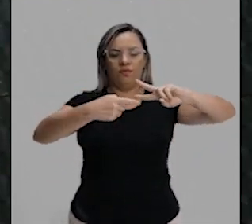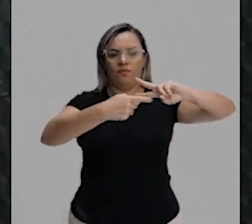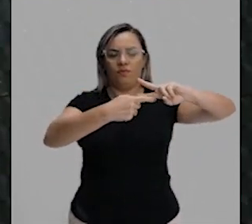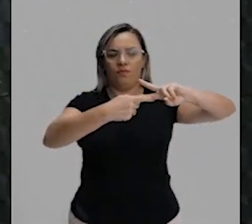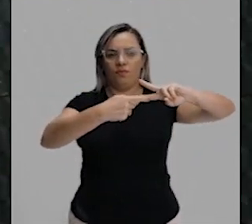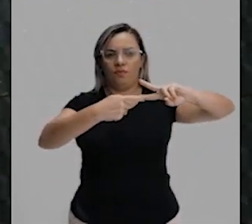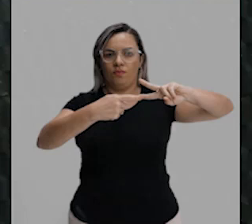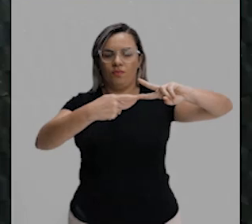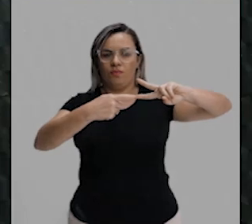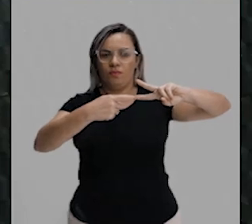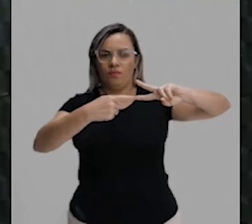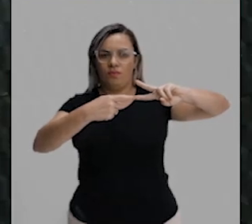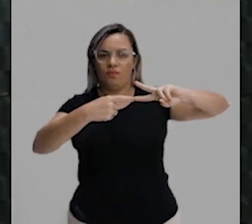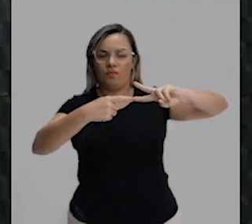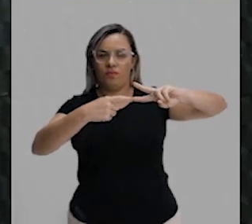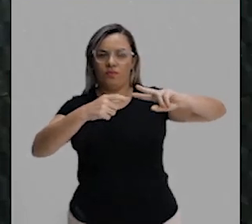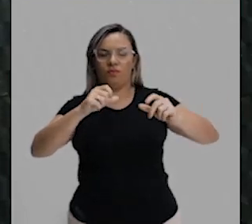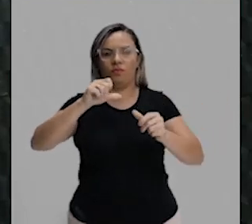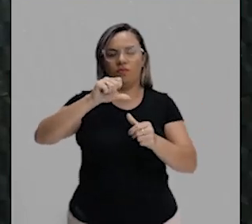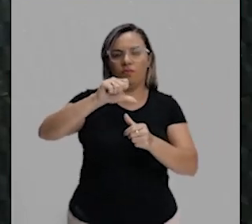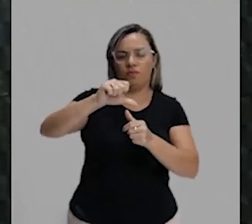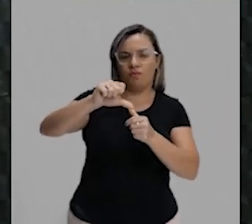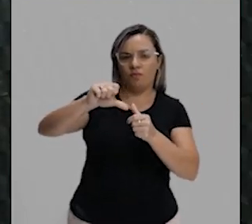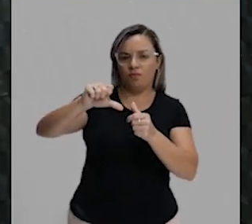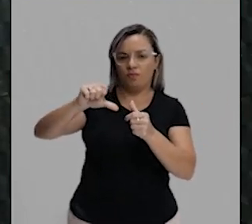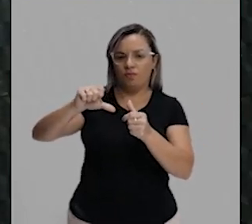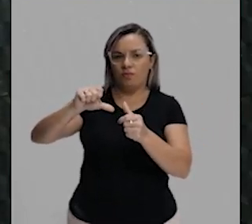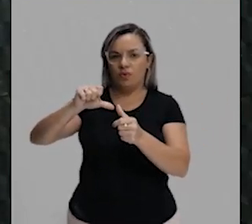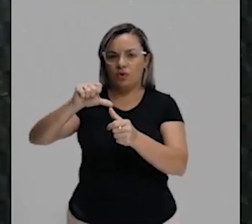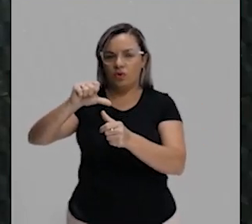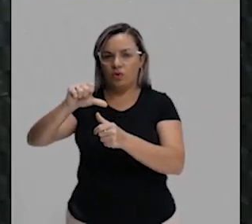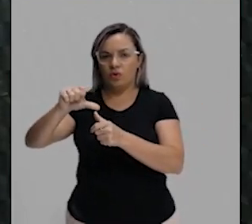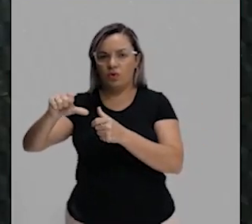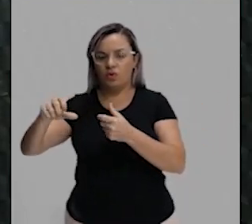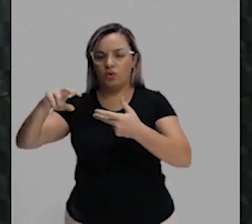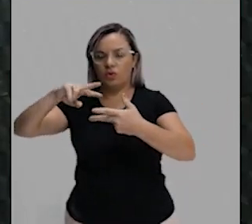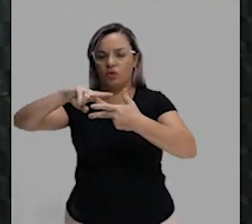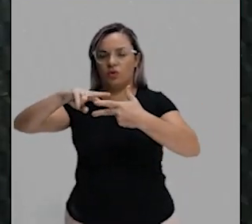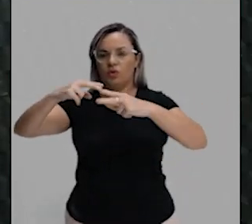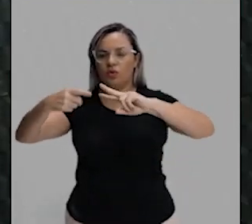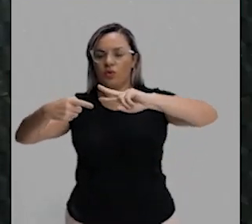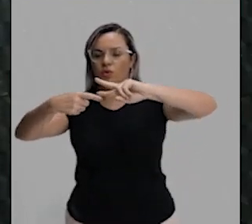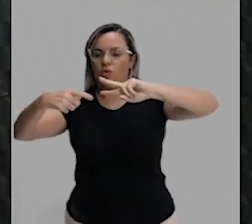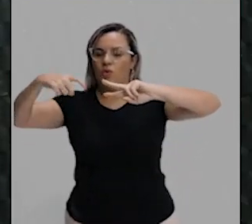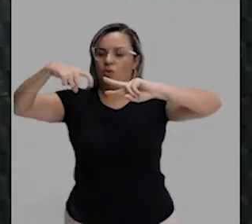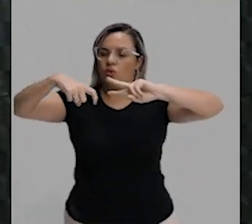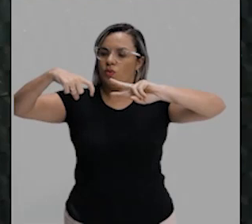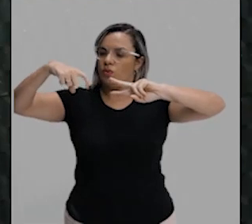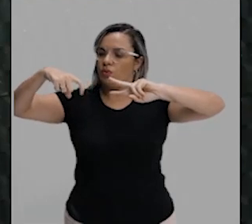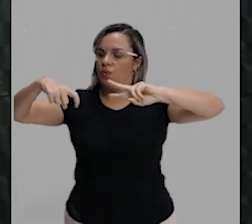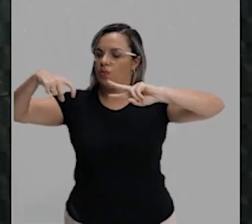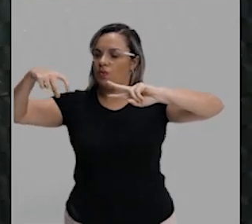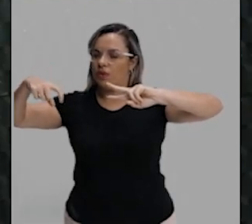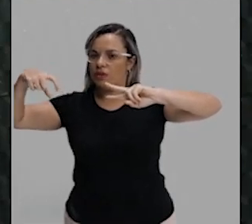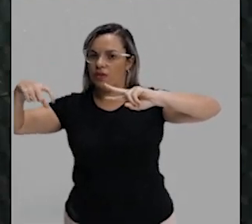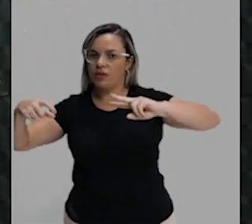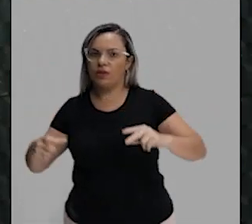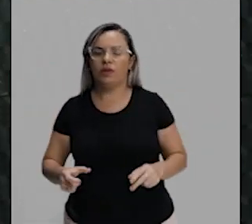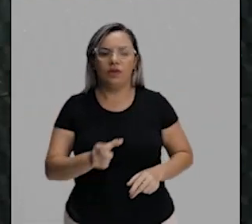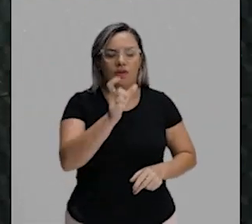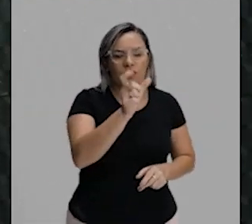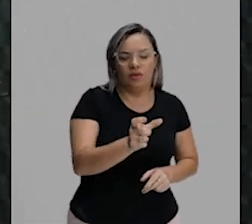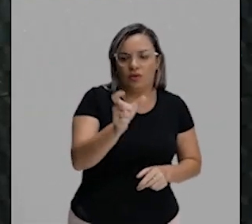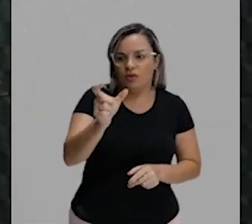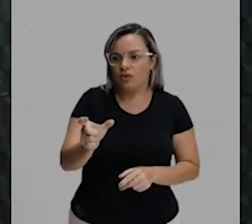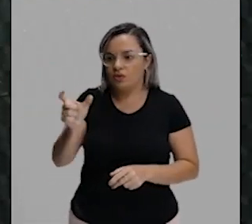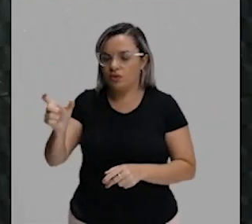Alelos são formas alternativas dos genes. Cada um de nós temos os genes, que são trechos